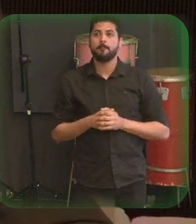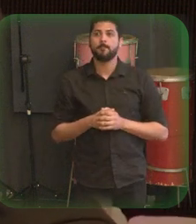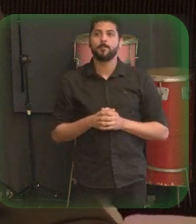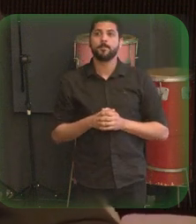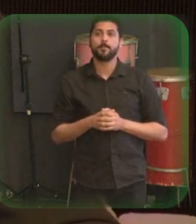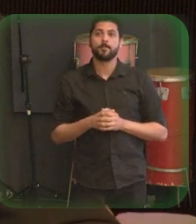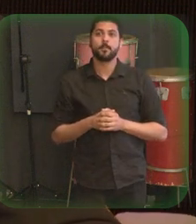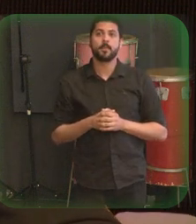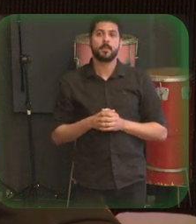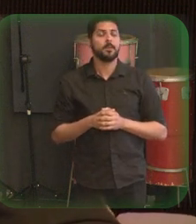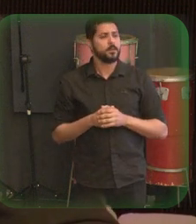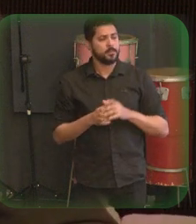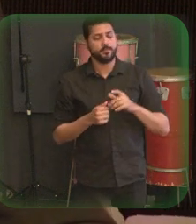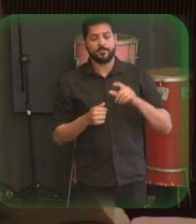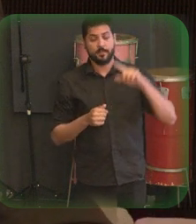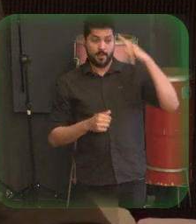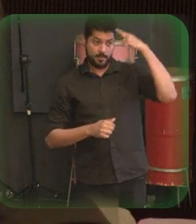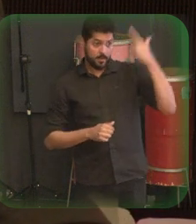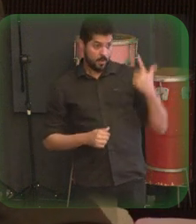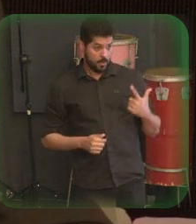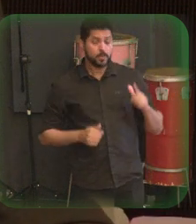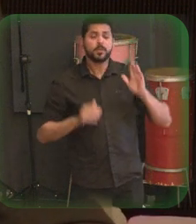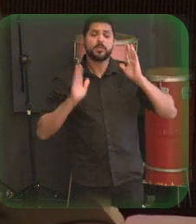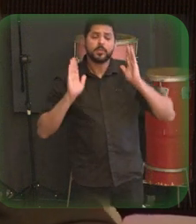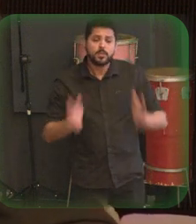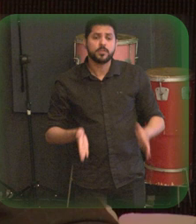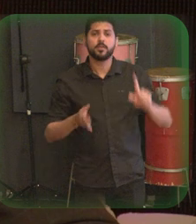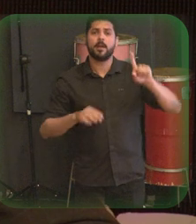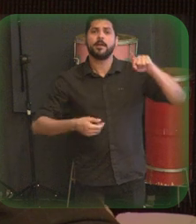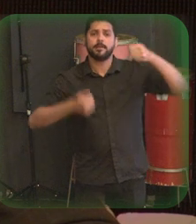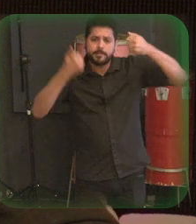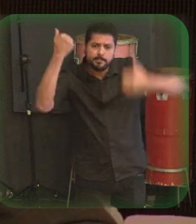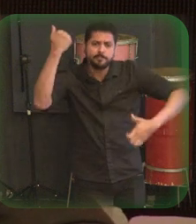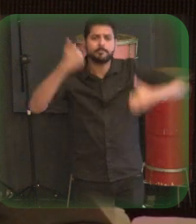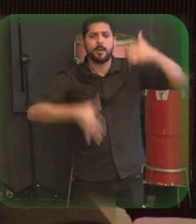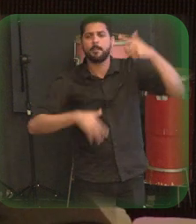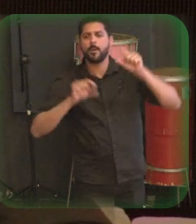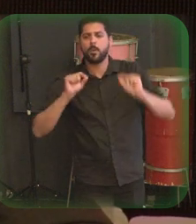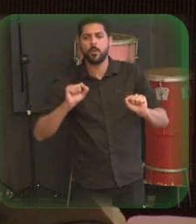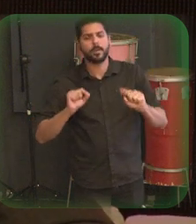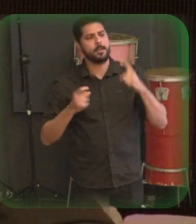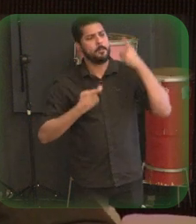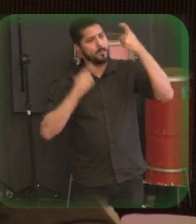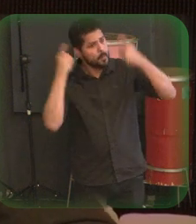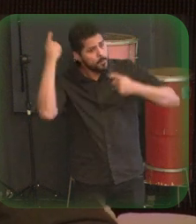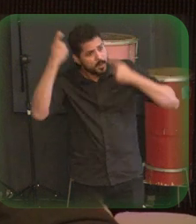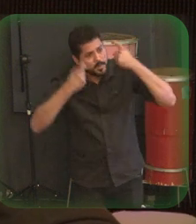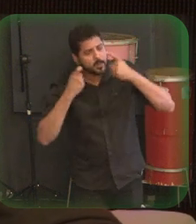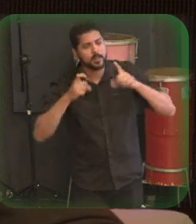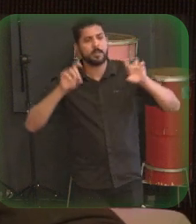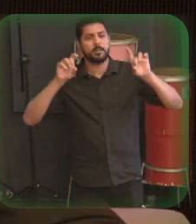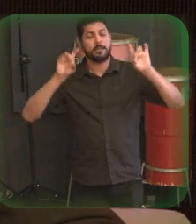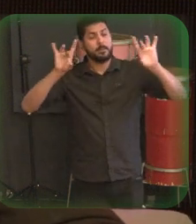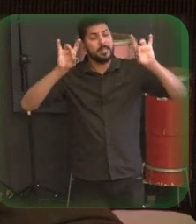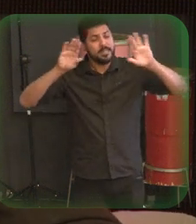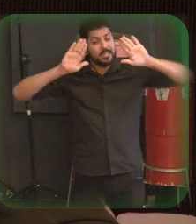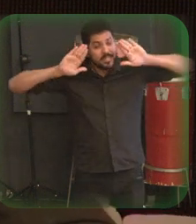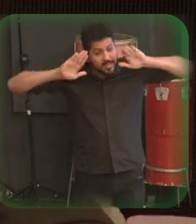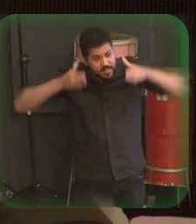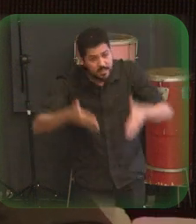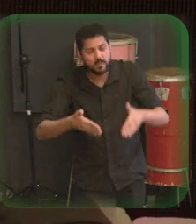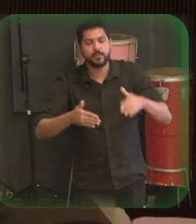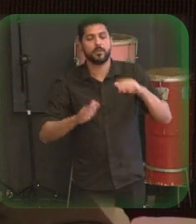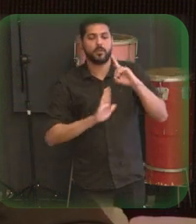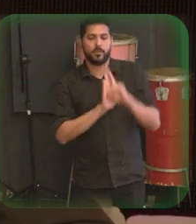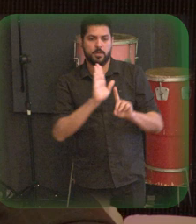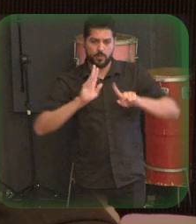o que temos feito, que a gente demonstra as nossas preocupações em relação à temática específica dos direitos humanos no Instituto Federal